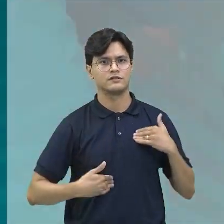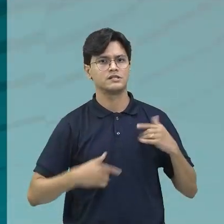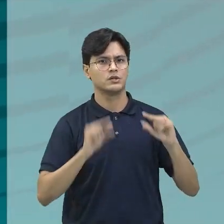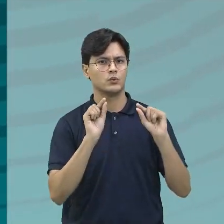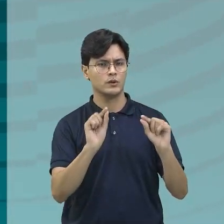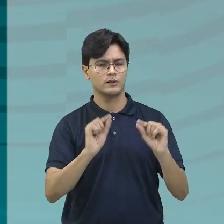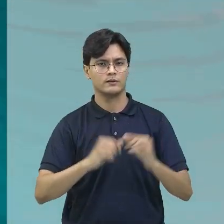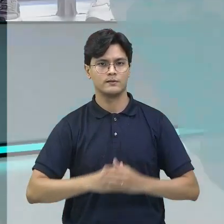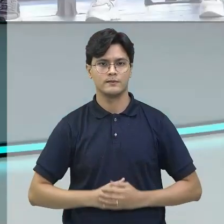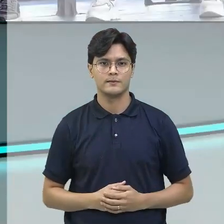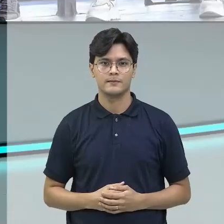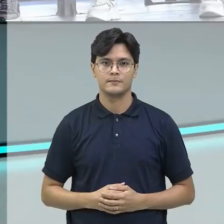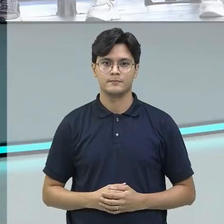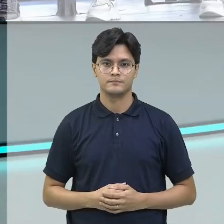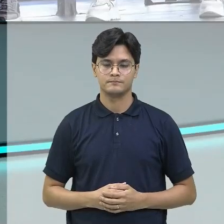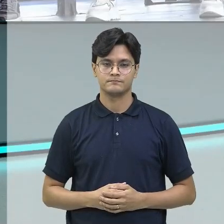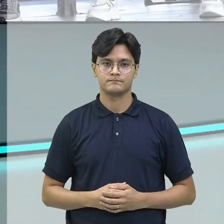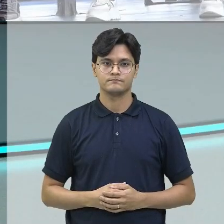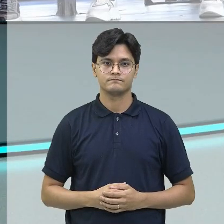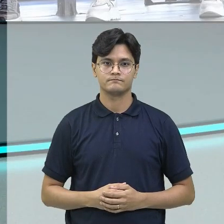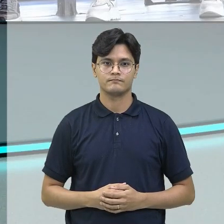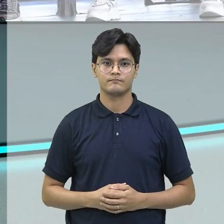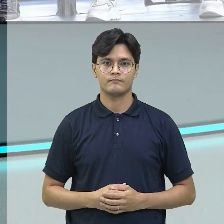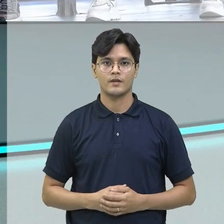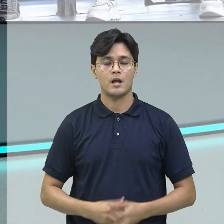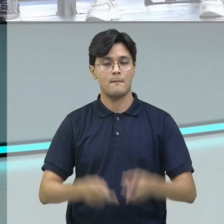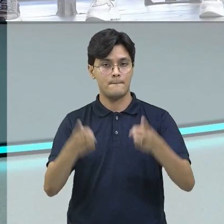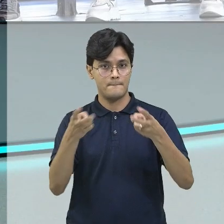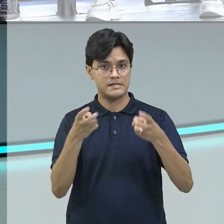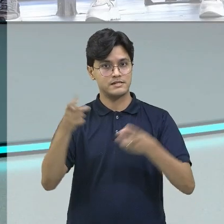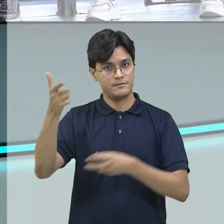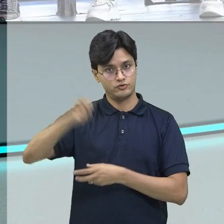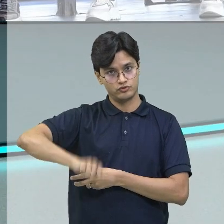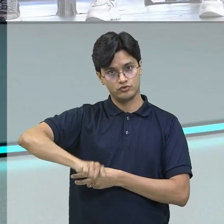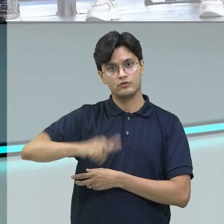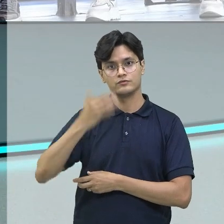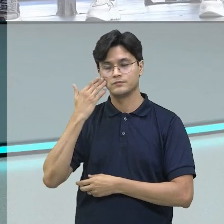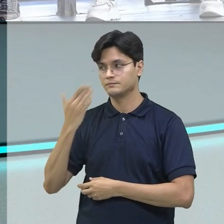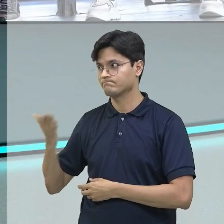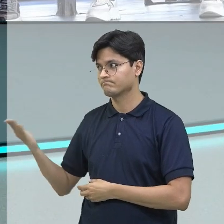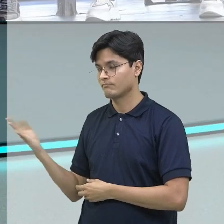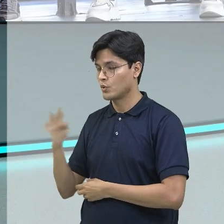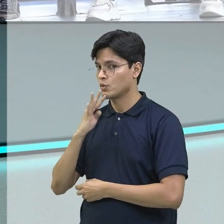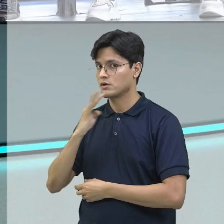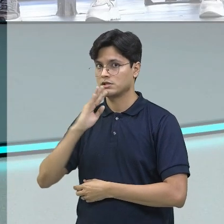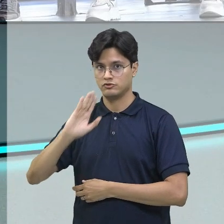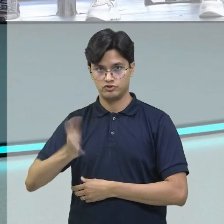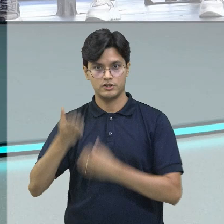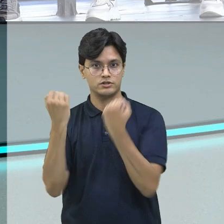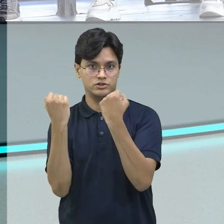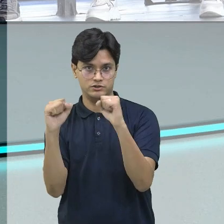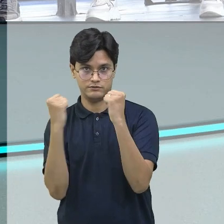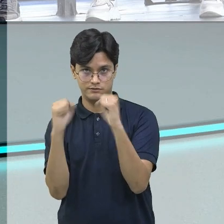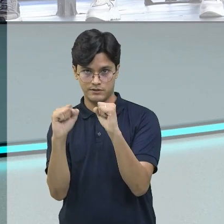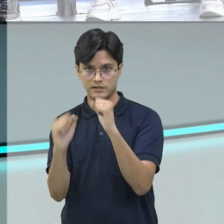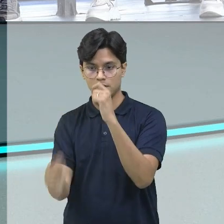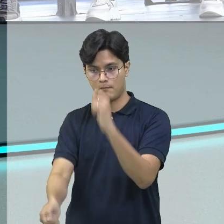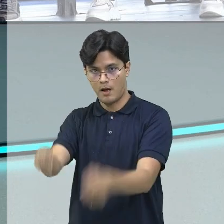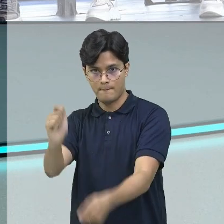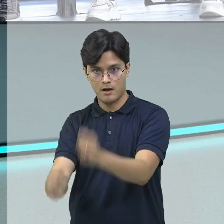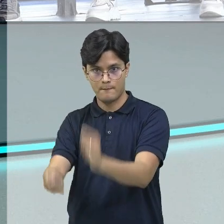ser? Muito bem, observem aqui mais uma vez, já que a gente conheceu a ginástica funcional, o treinamento